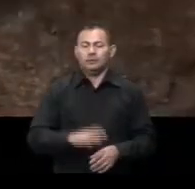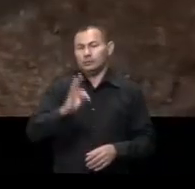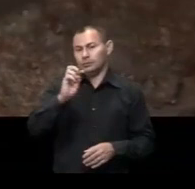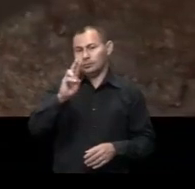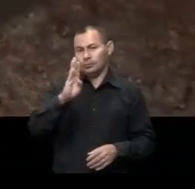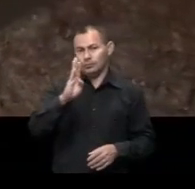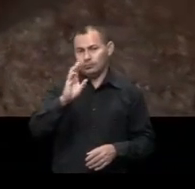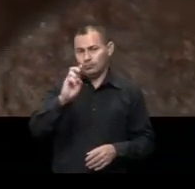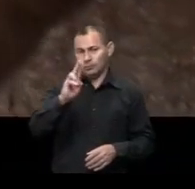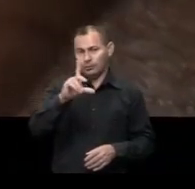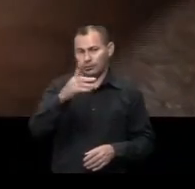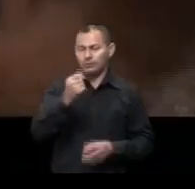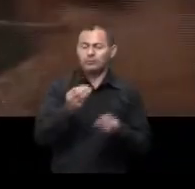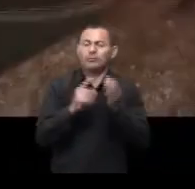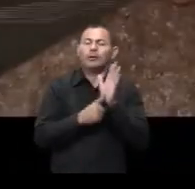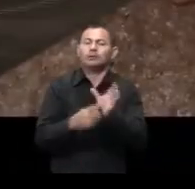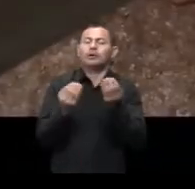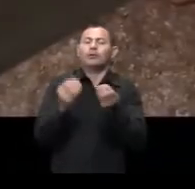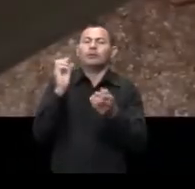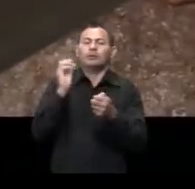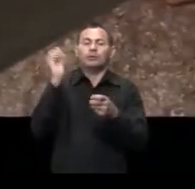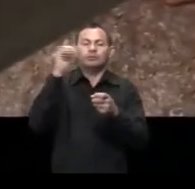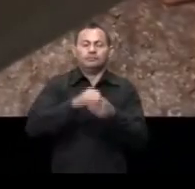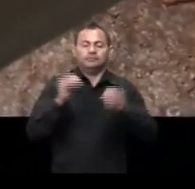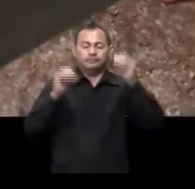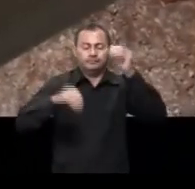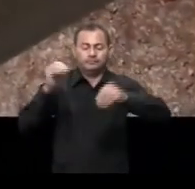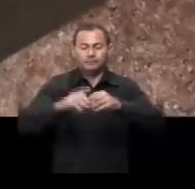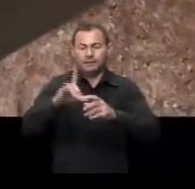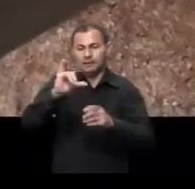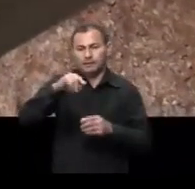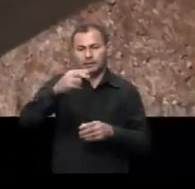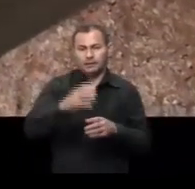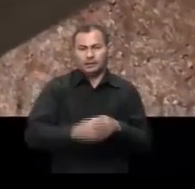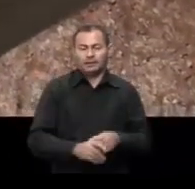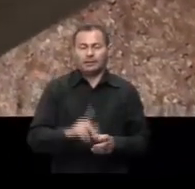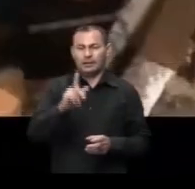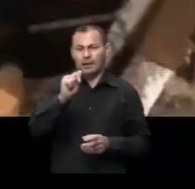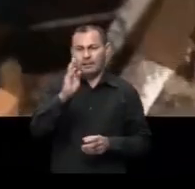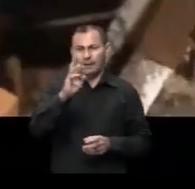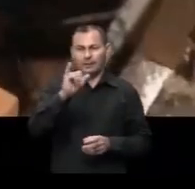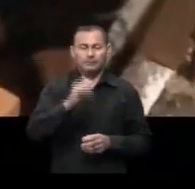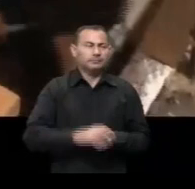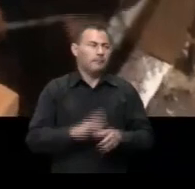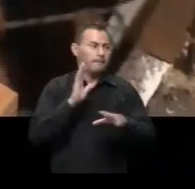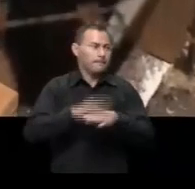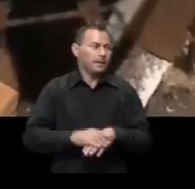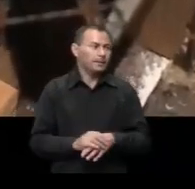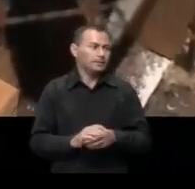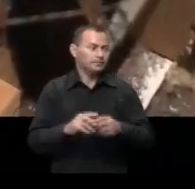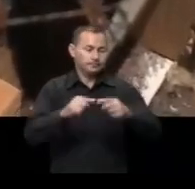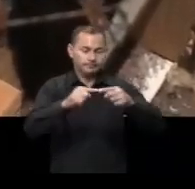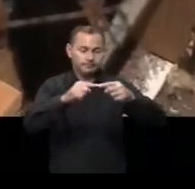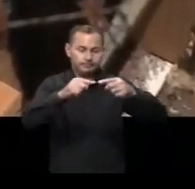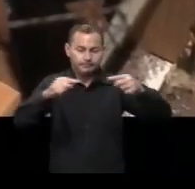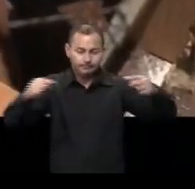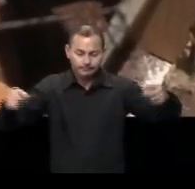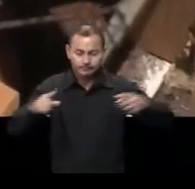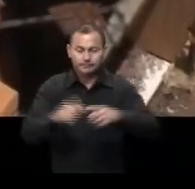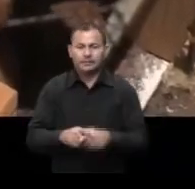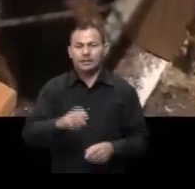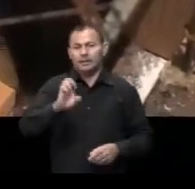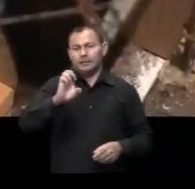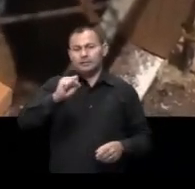ele mostrando como que eles colocam, né, essa linha no gabarito. Perceba que a linha ela tem que estar bem tracionada. E aqui é